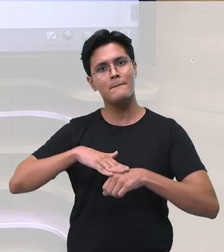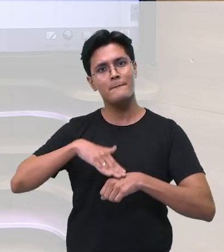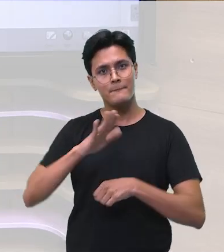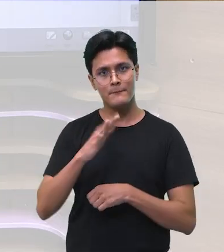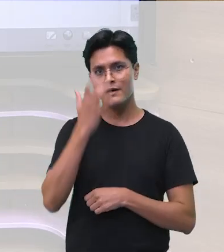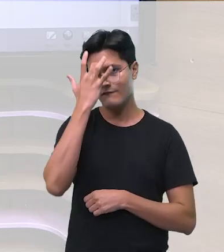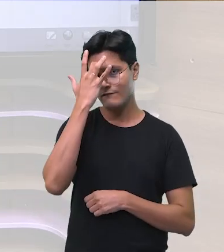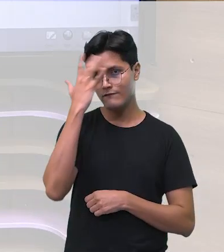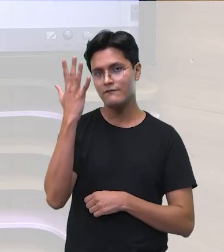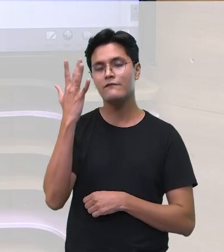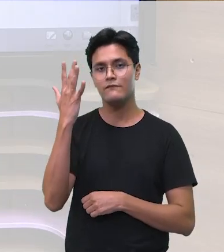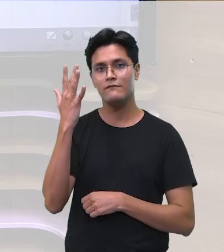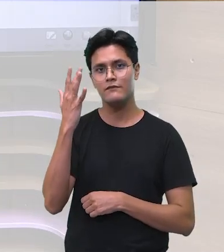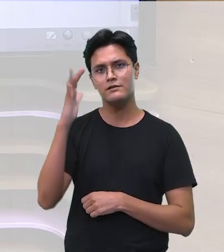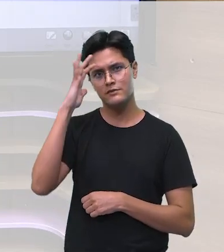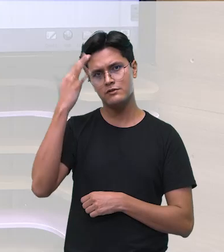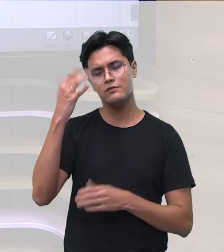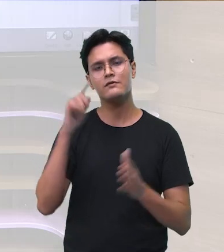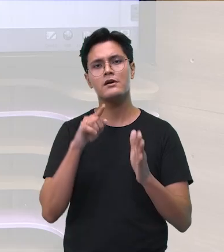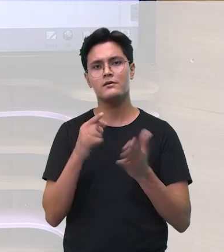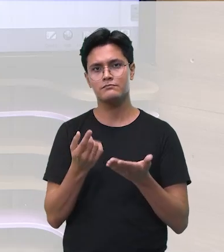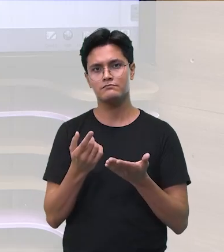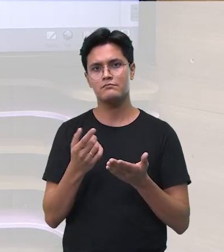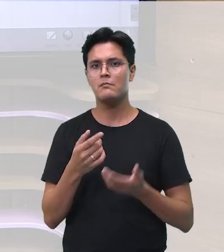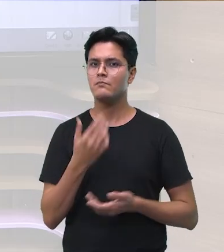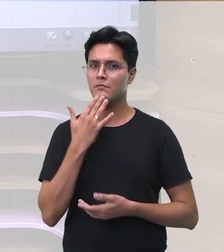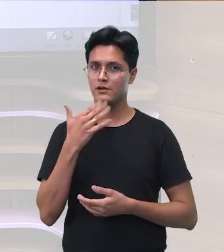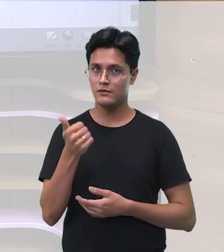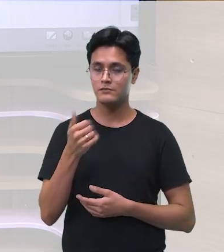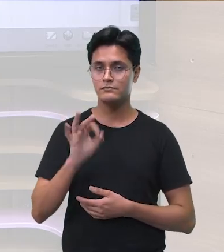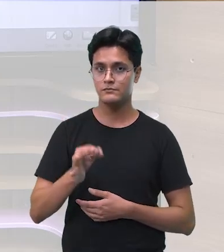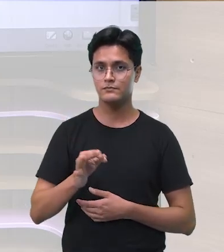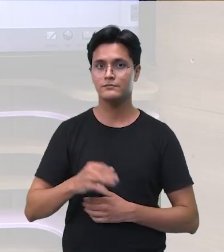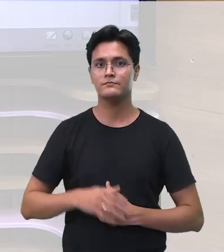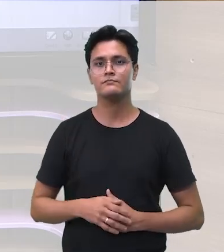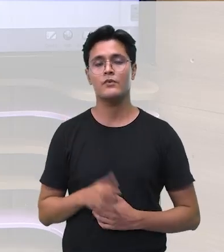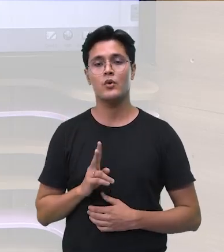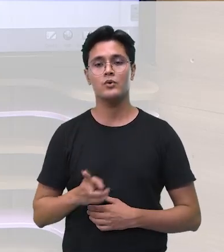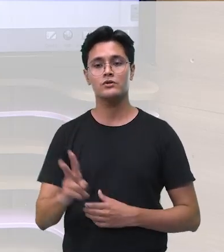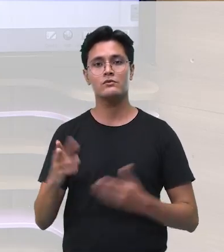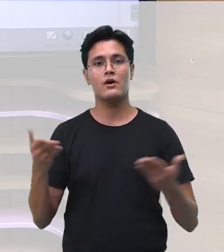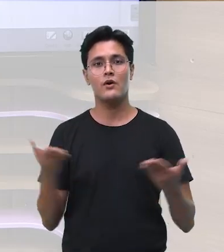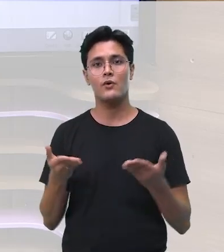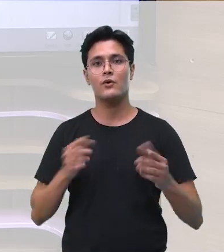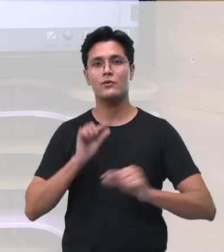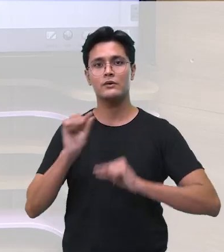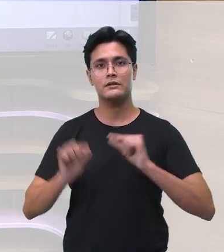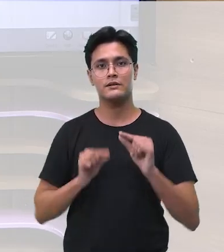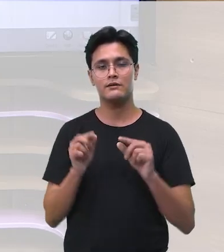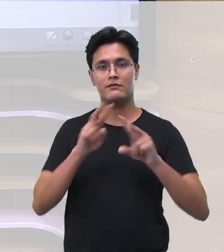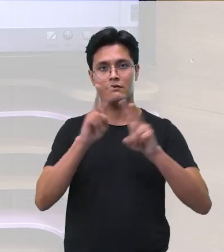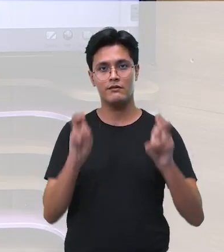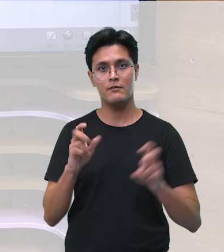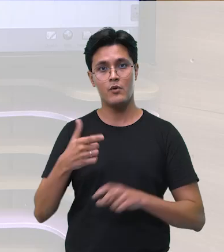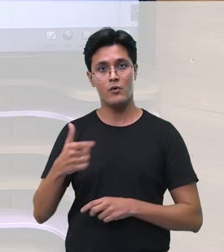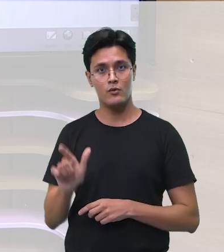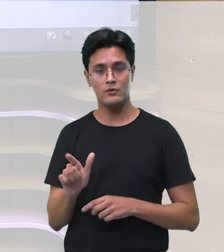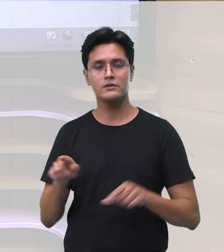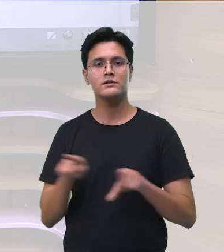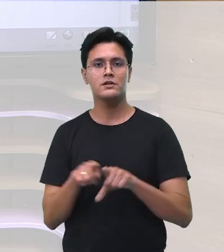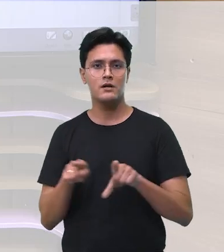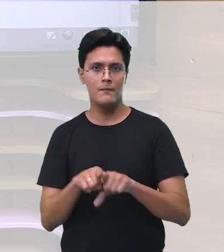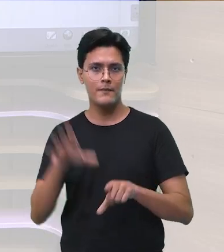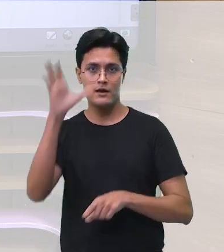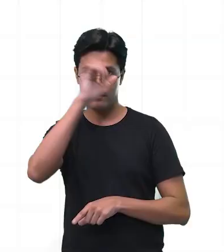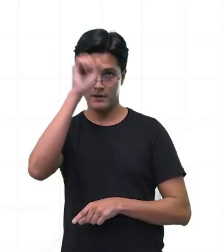for para você resolver aquela questão, melhor, tá ok? Vamos continuar então, só que agora nós vamos para um outro tema. Nós também